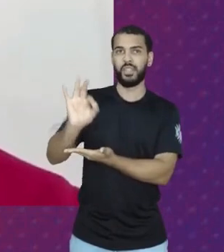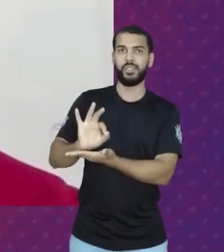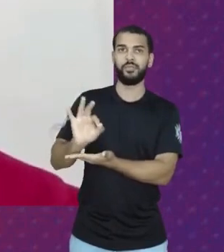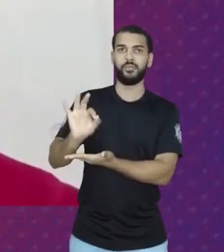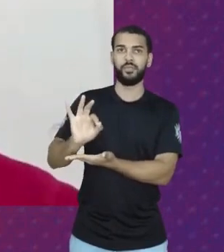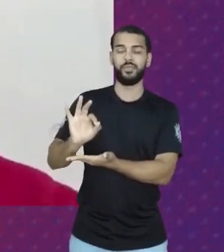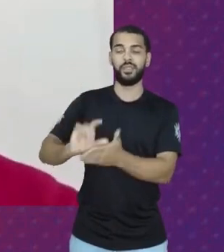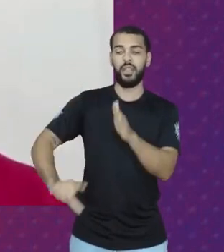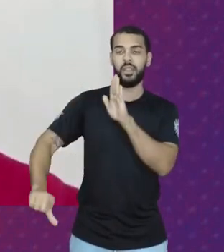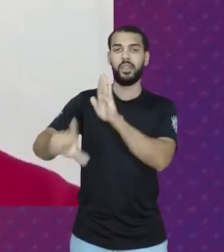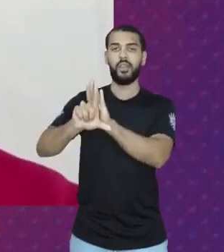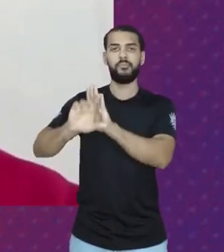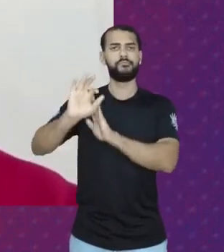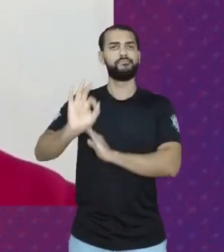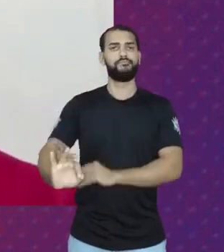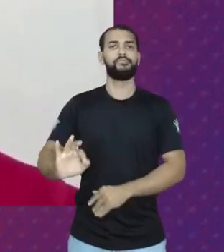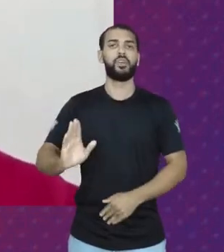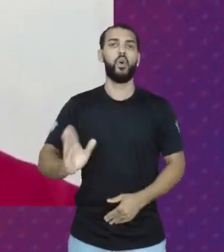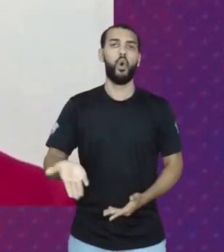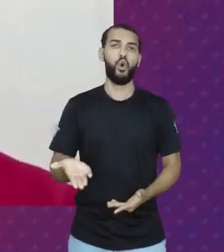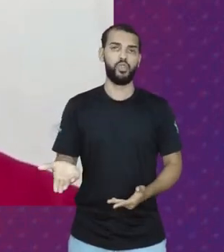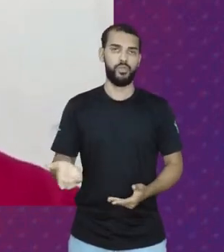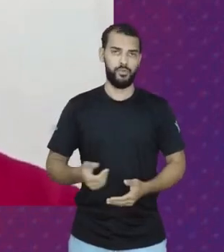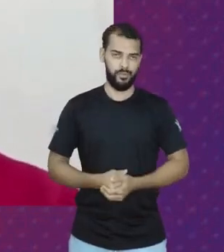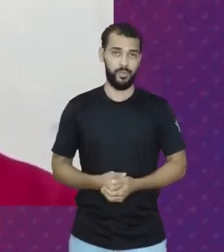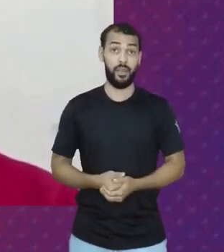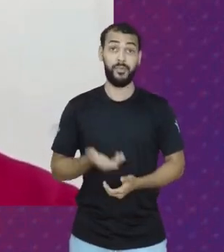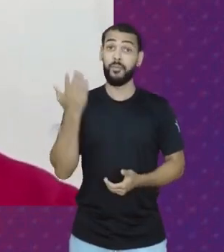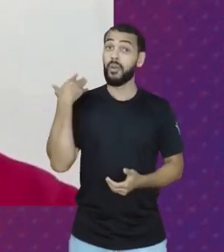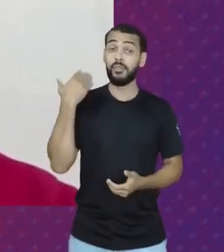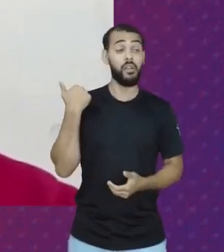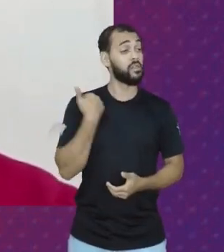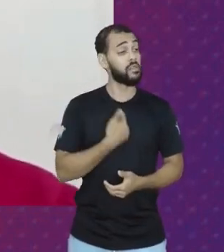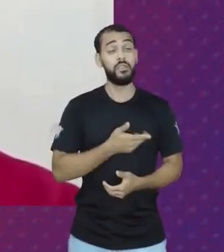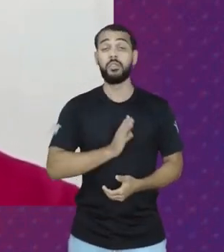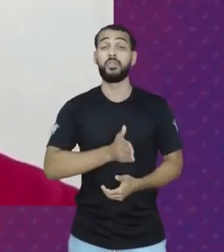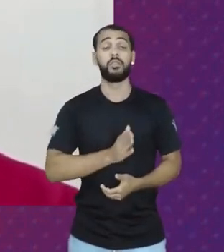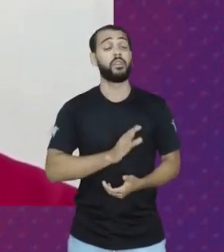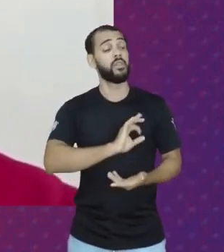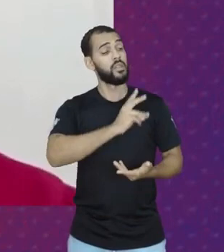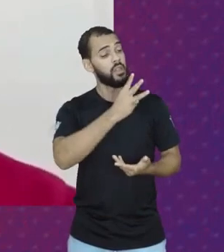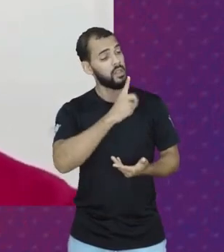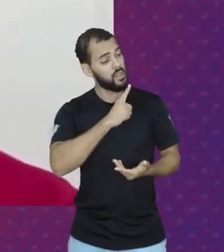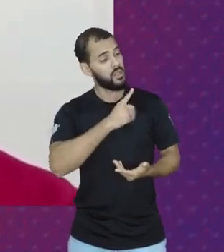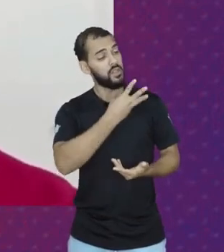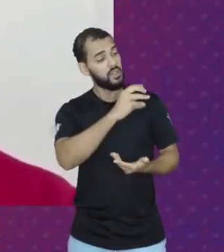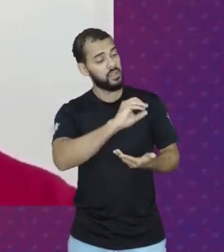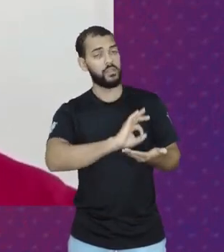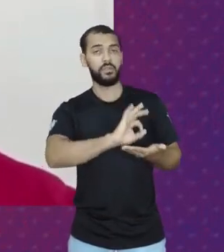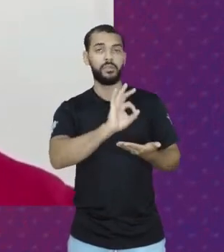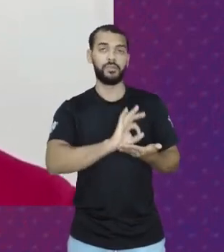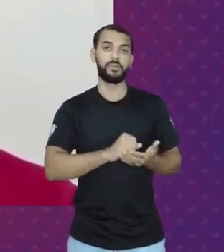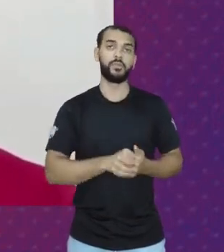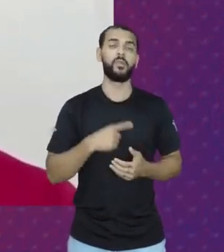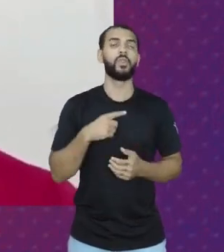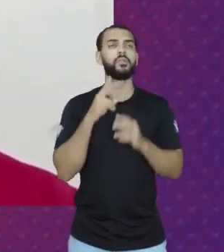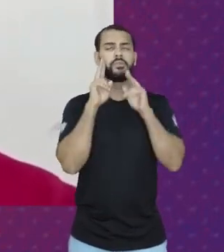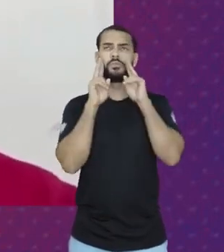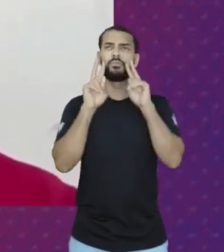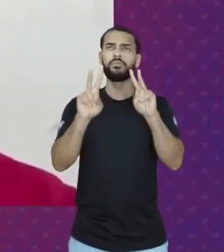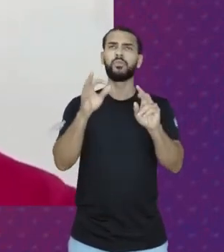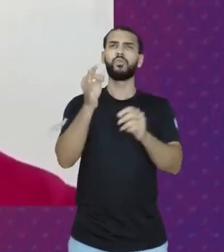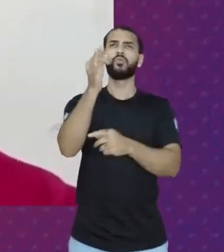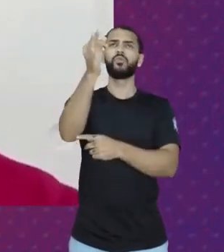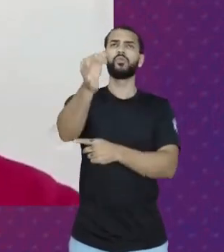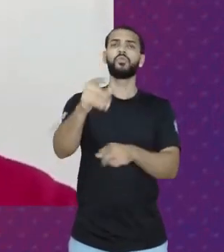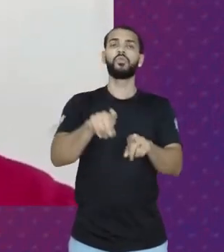antes de ser regra eleitoral. Eu acho que esse papel pedagógico do partido, esse papel de olhar sempre no horizonte, ter um